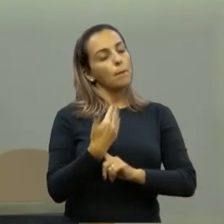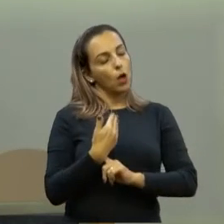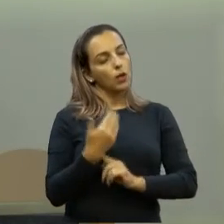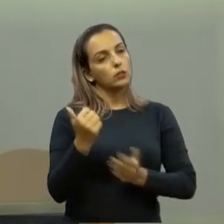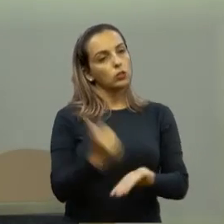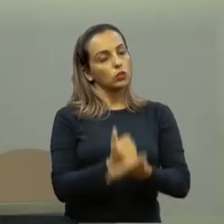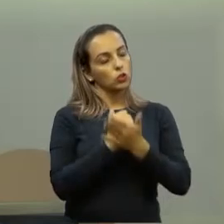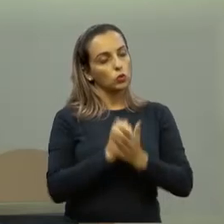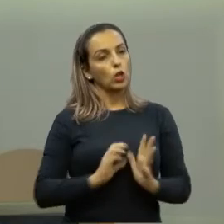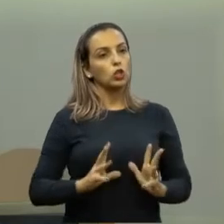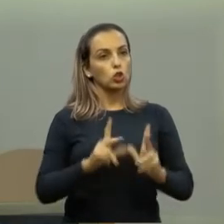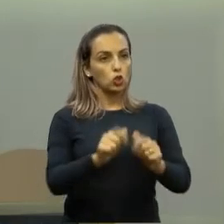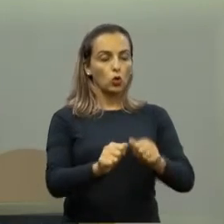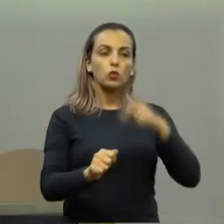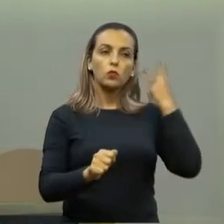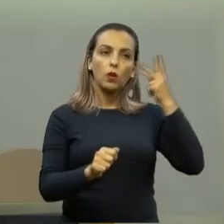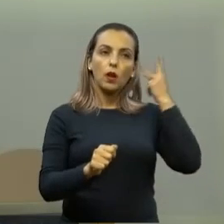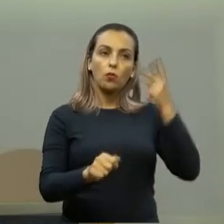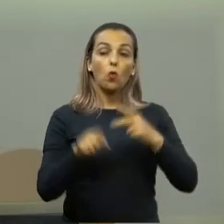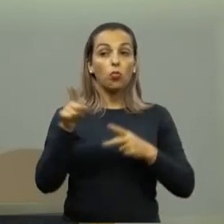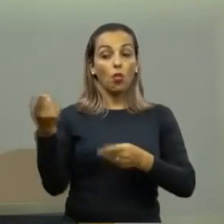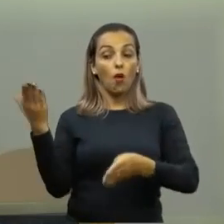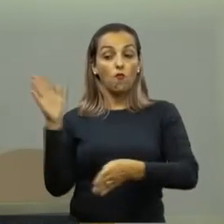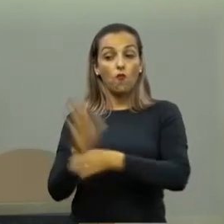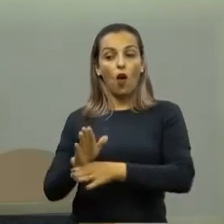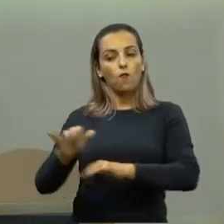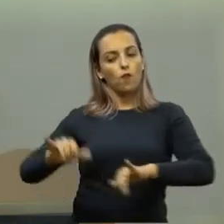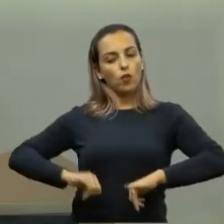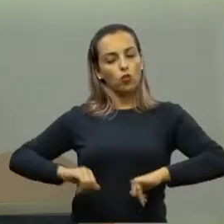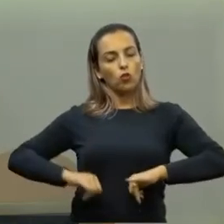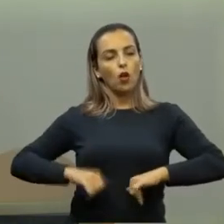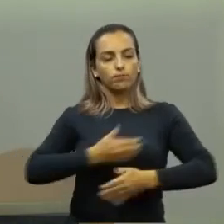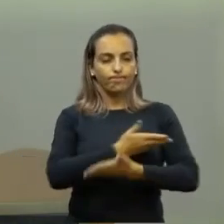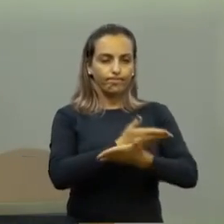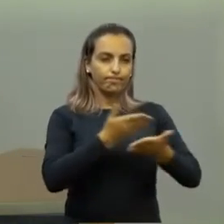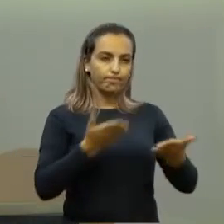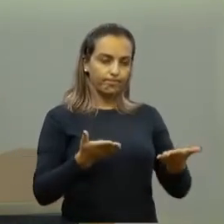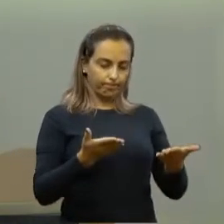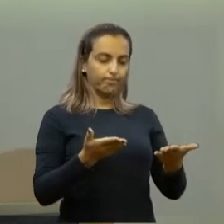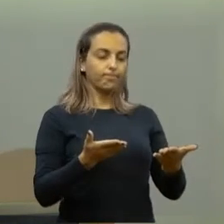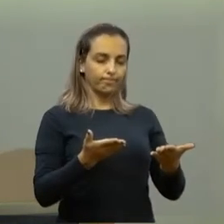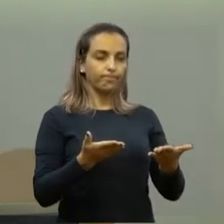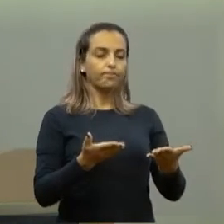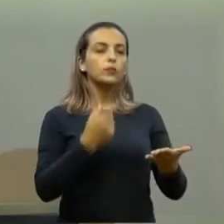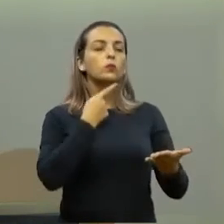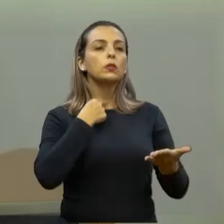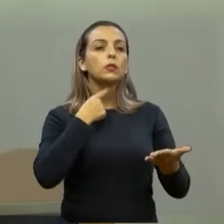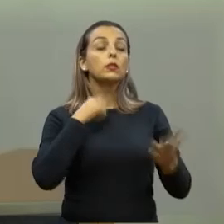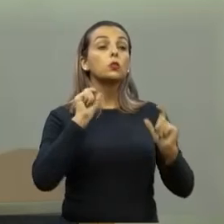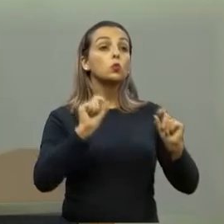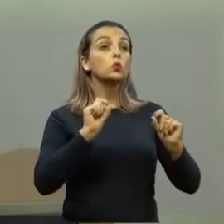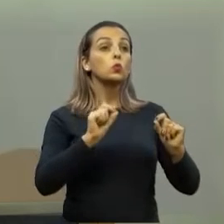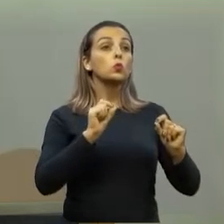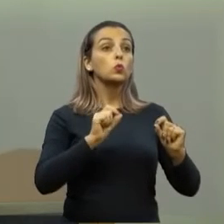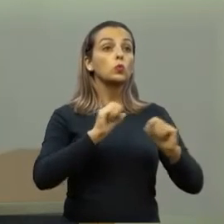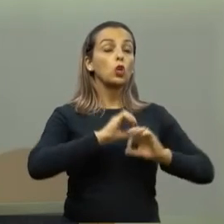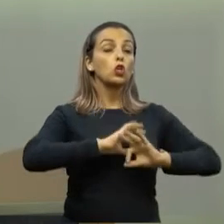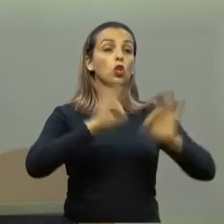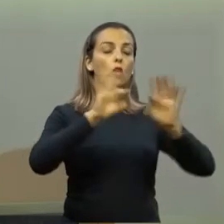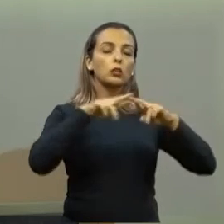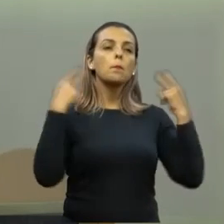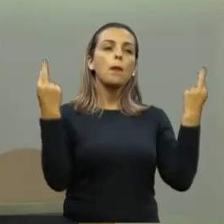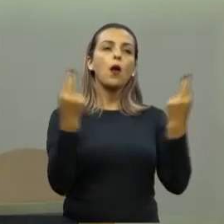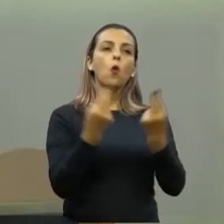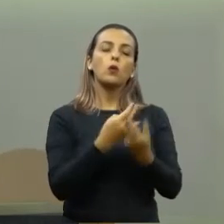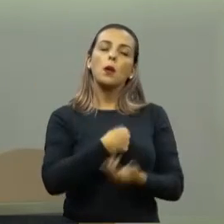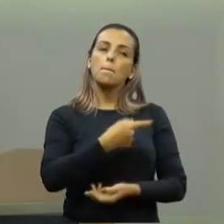todos os vereadores que estão trabalhando para aquele povo que sofre Eu desejo a todos vocês nesses últimos 30 segundos uma ótima